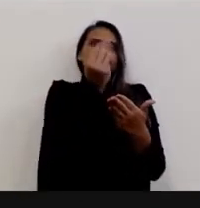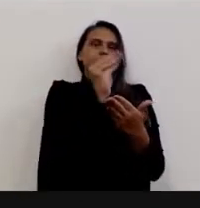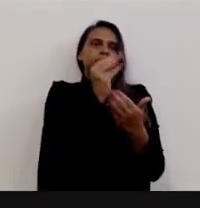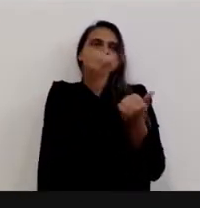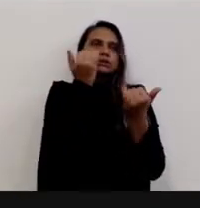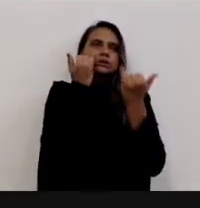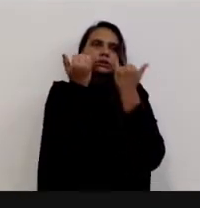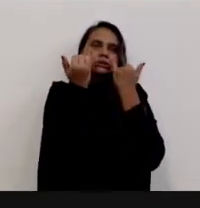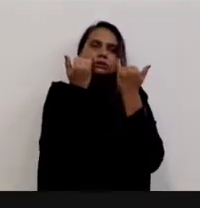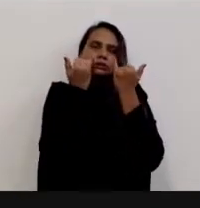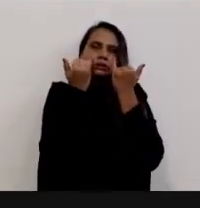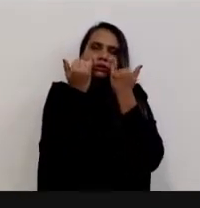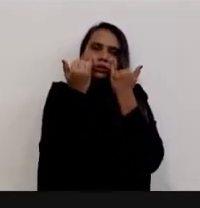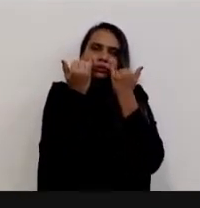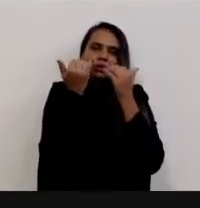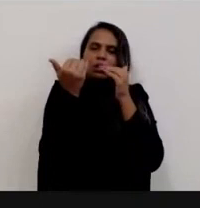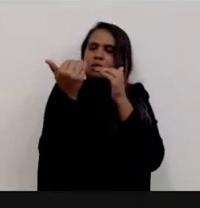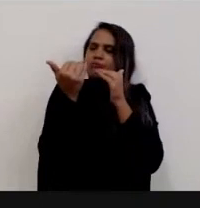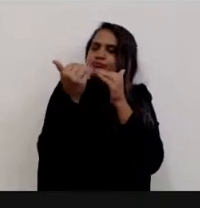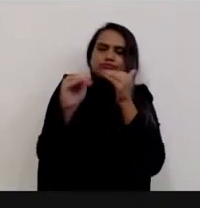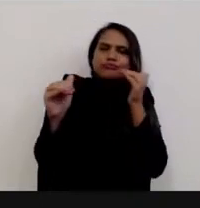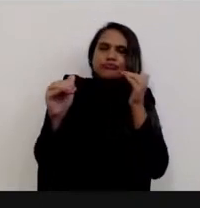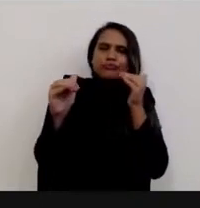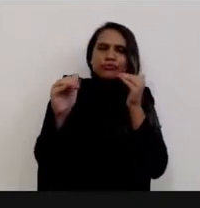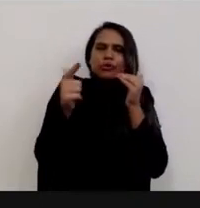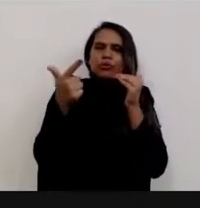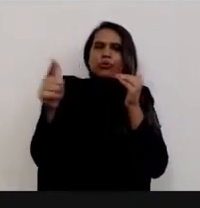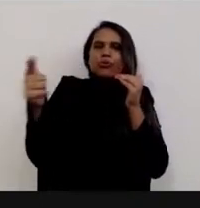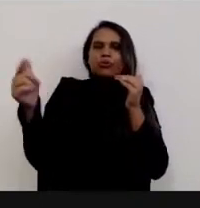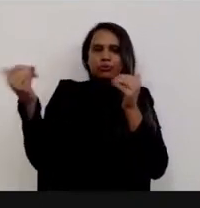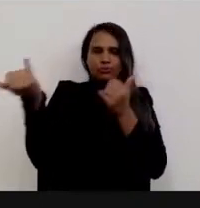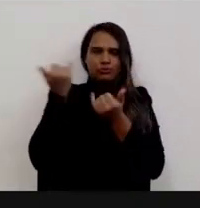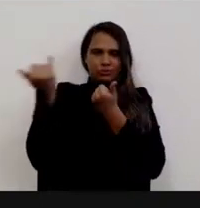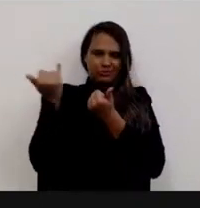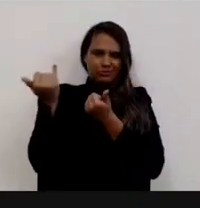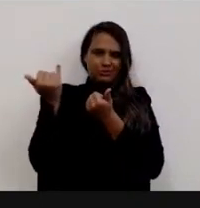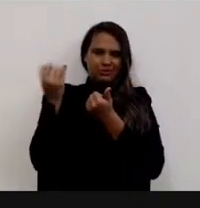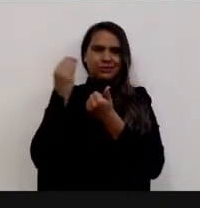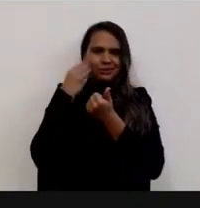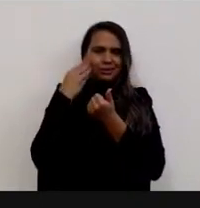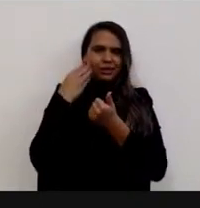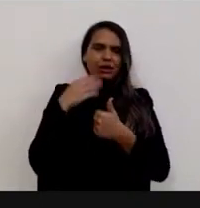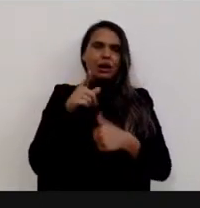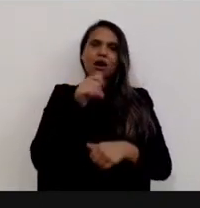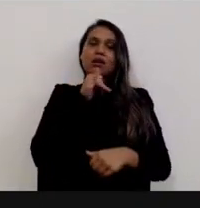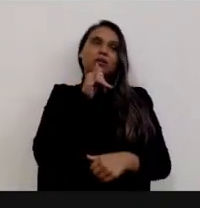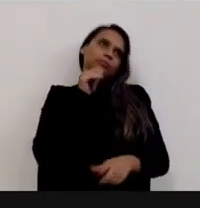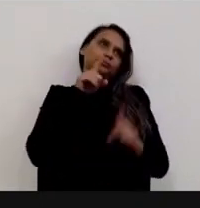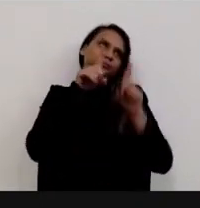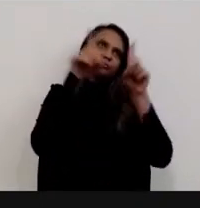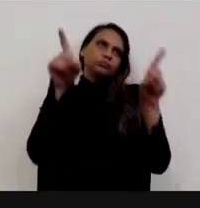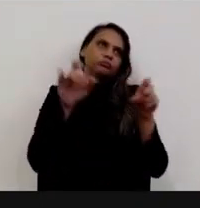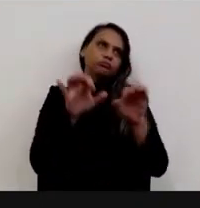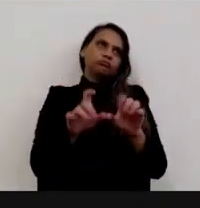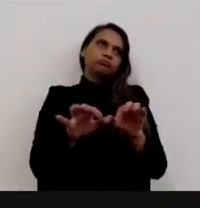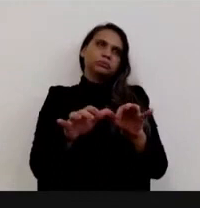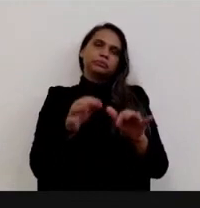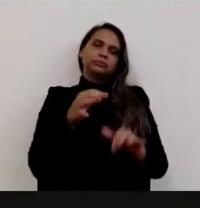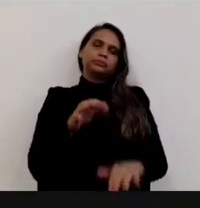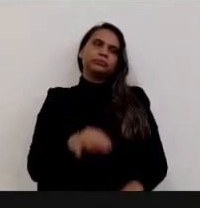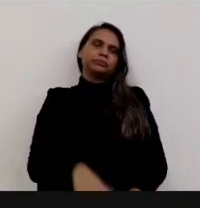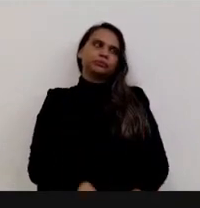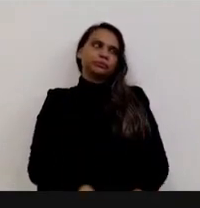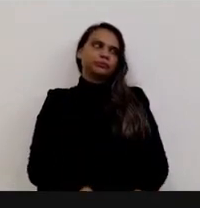que não esteja de acordo com os demais dados. Então, eu tenho normalmente que um computador, vamos dar uma